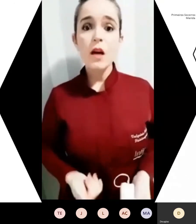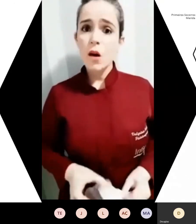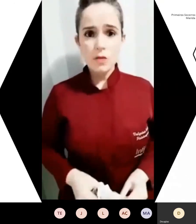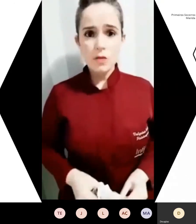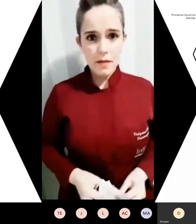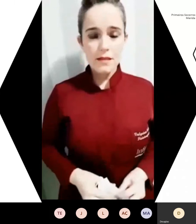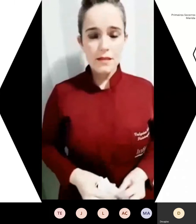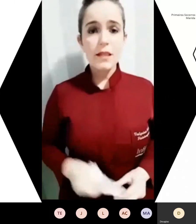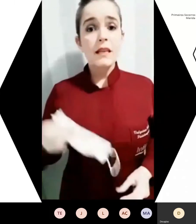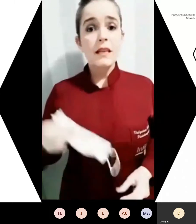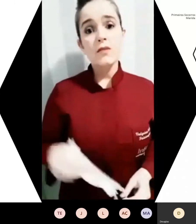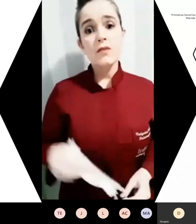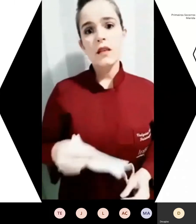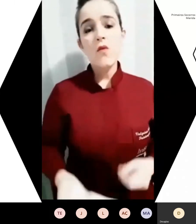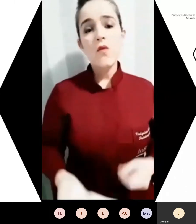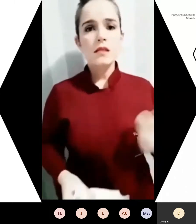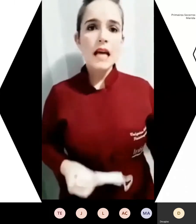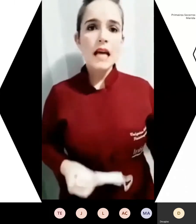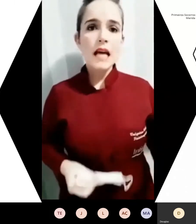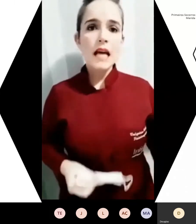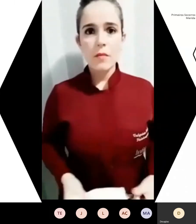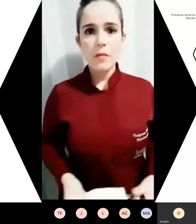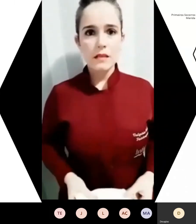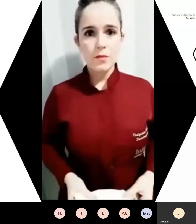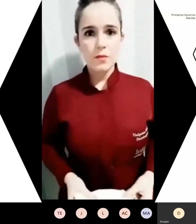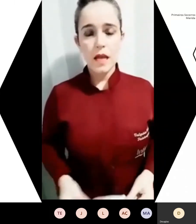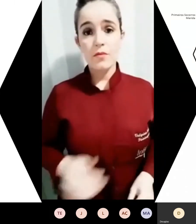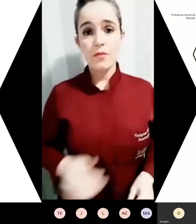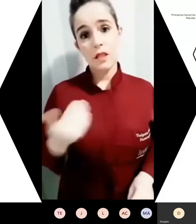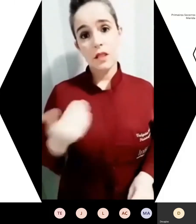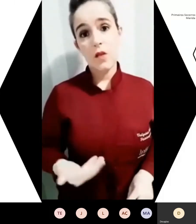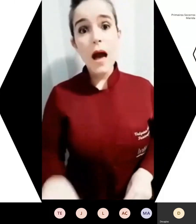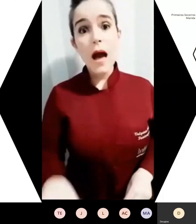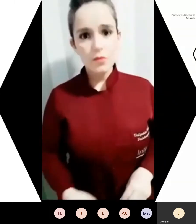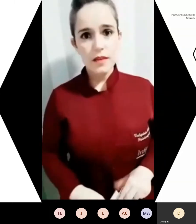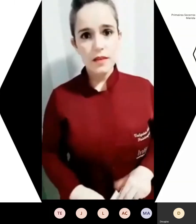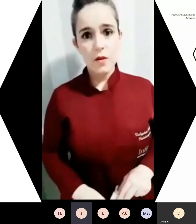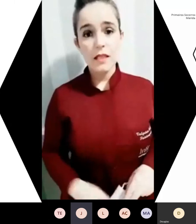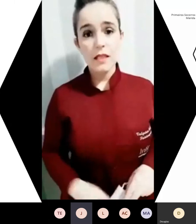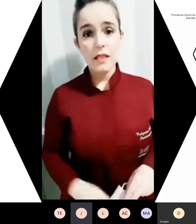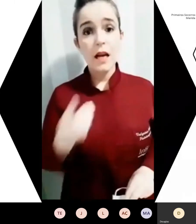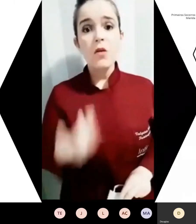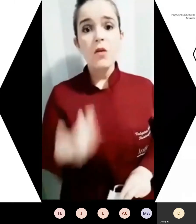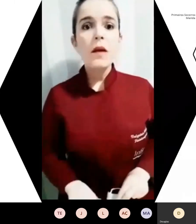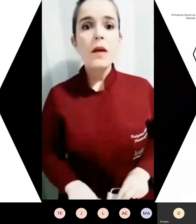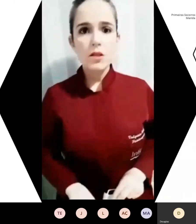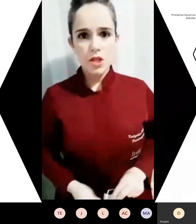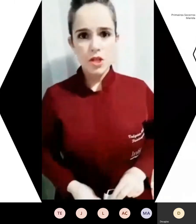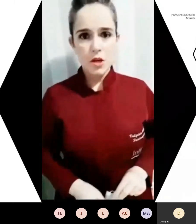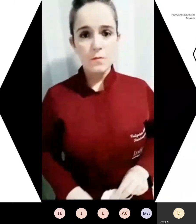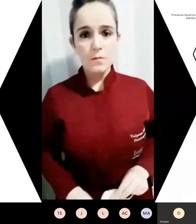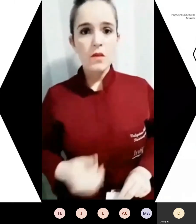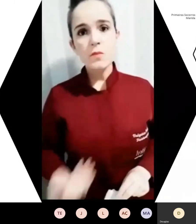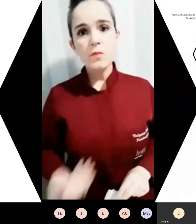à rua, use a máscara. Se você não consegue ficar com a máscara muito tempo e você não tem o hábito de ficar com a máscara, qual é a